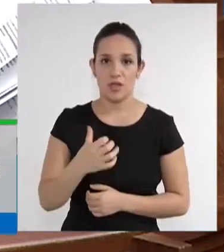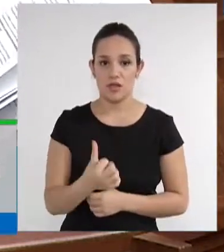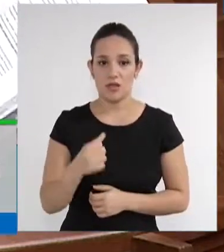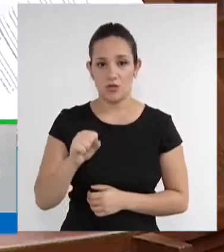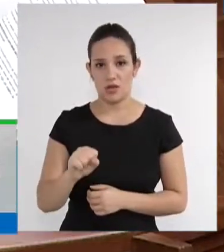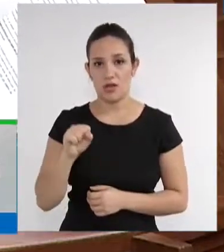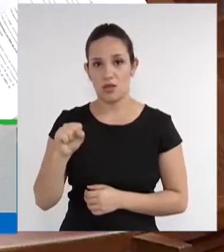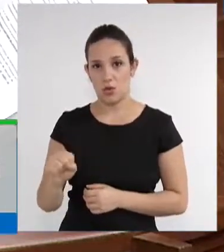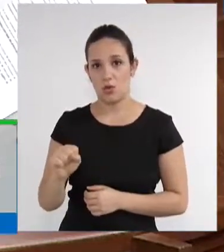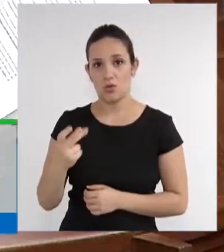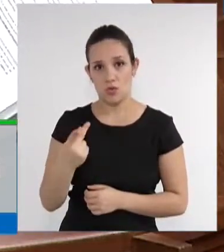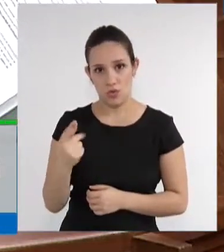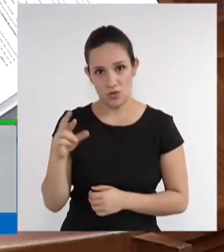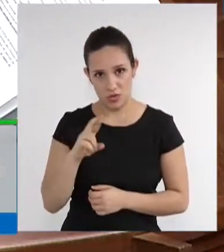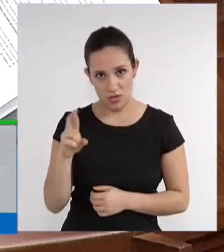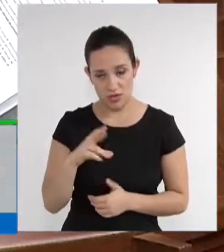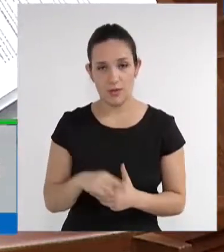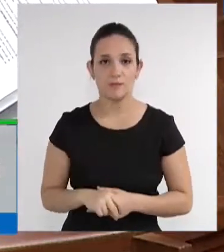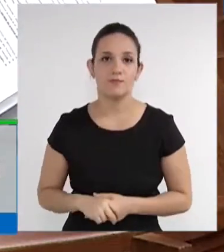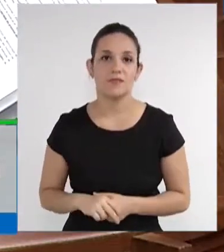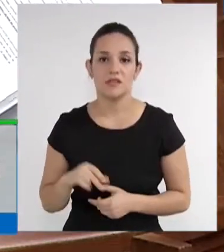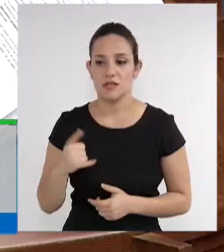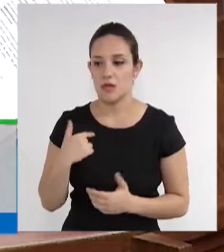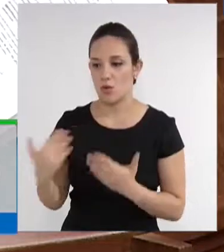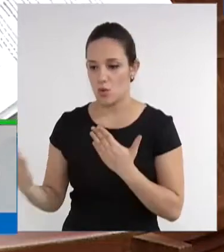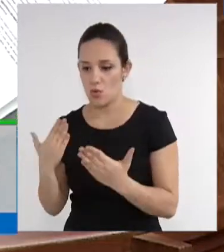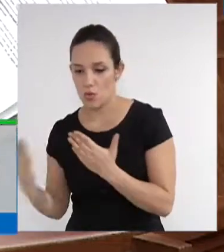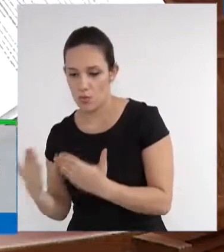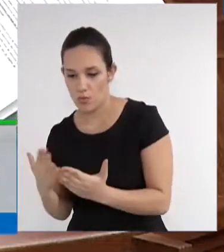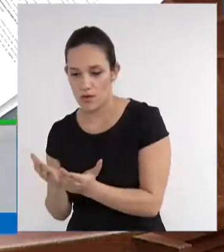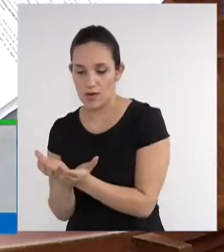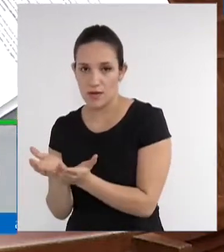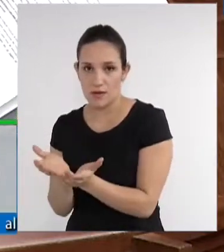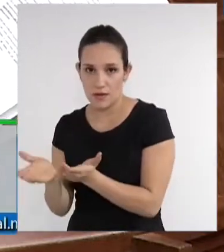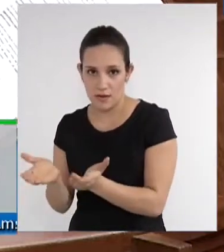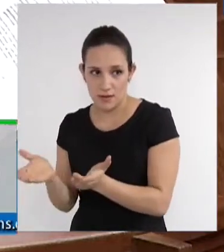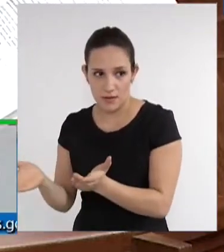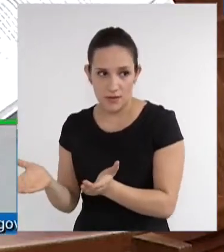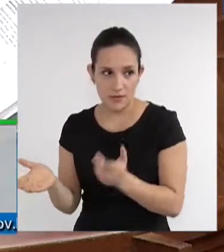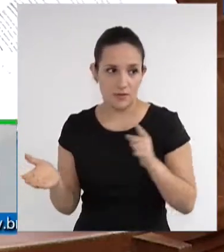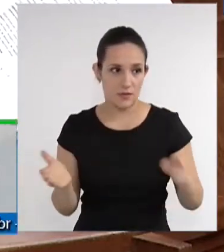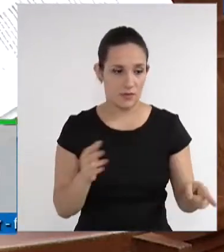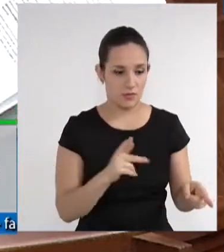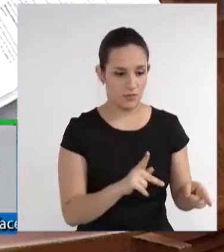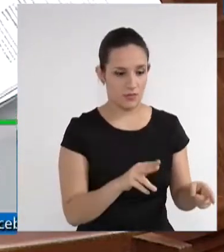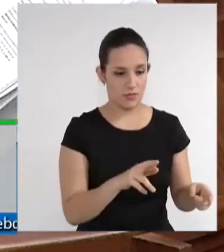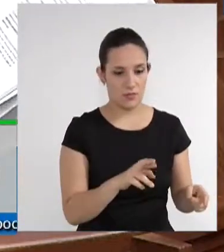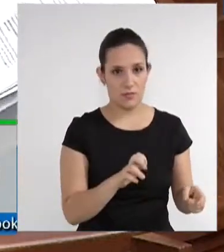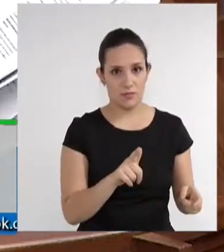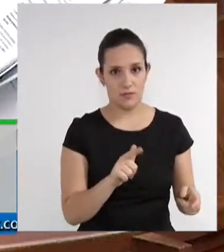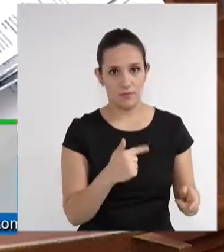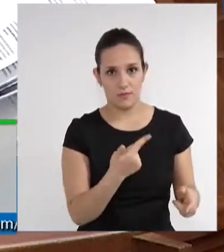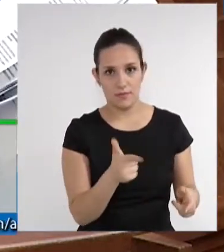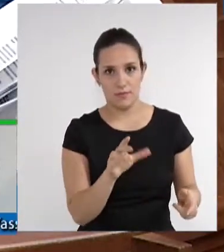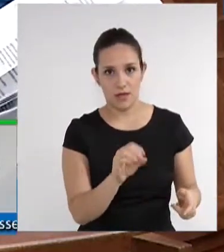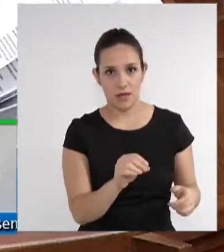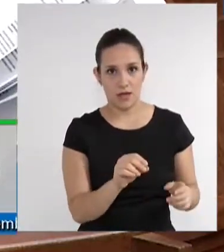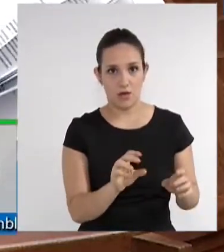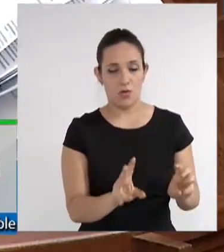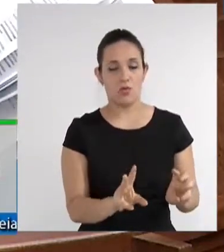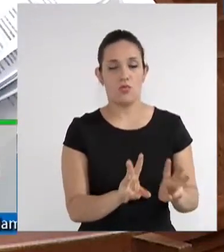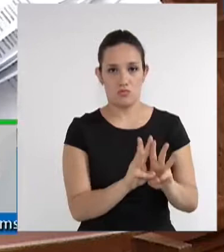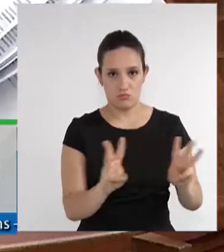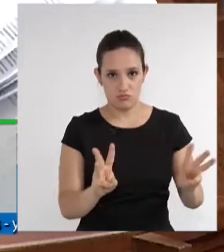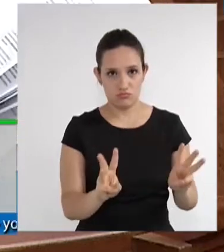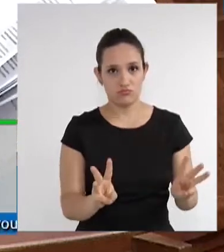47.688. Então, na verdade, quando nós comparamos dispensa de licitação com o pregão eletrônico, que é o mais utilizado, ele